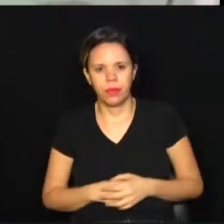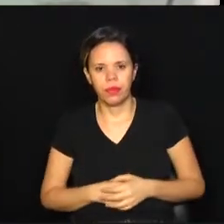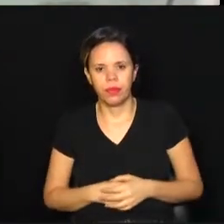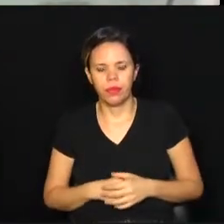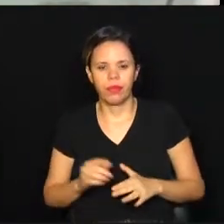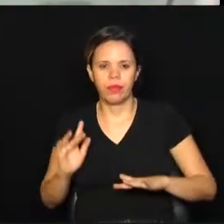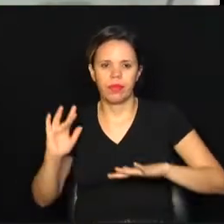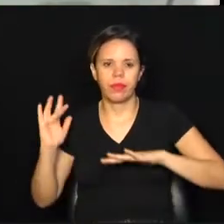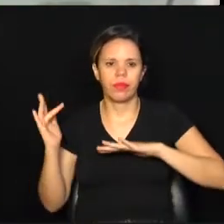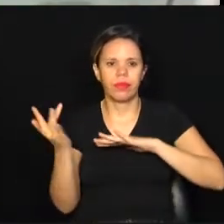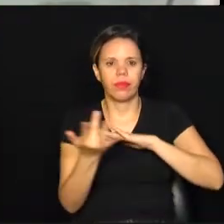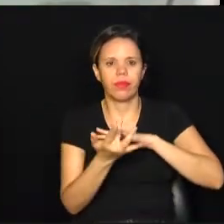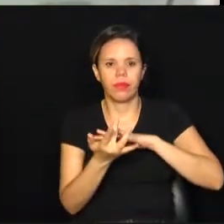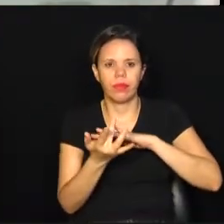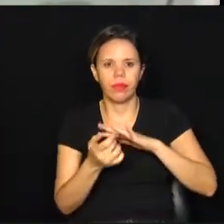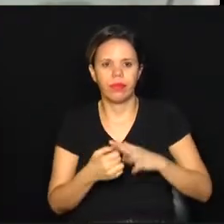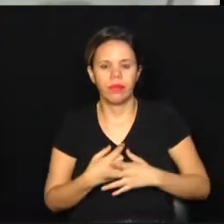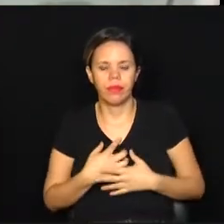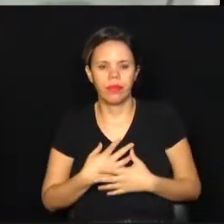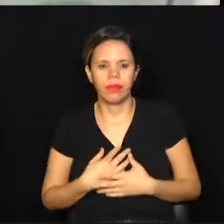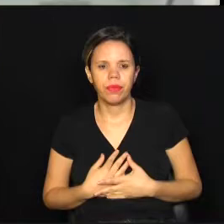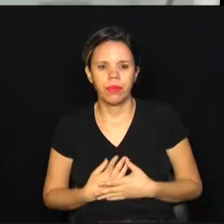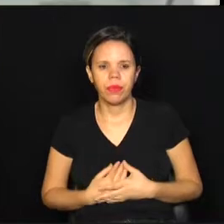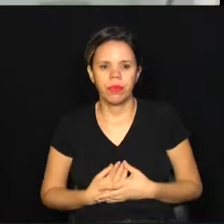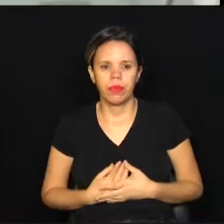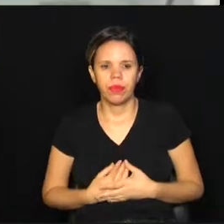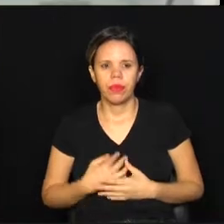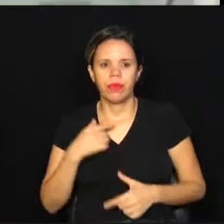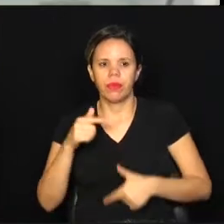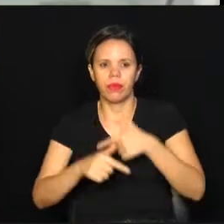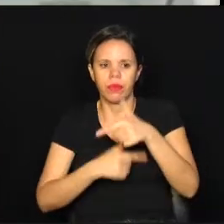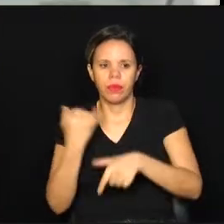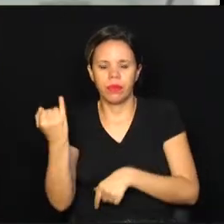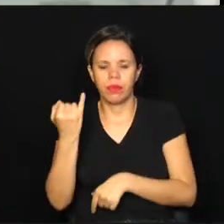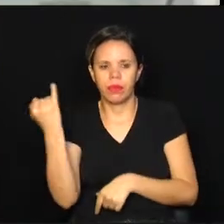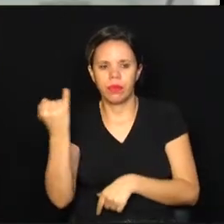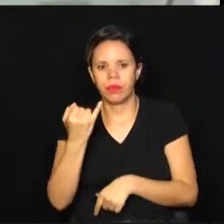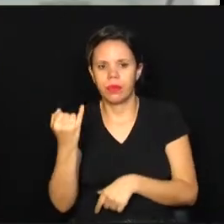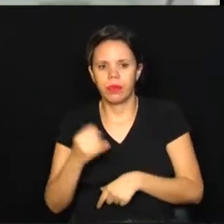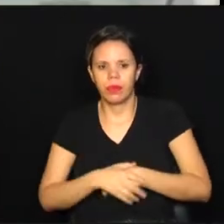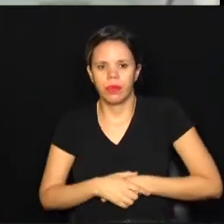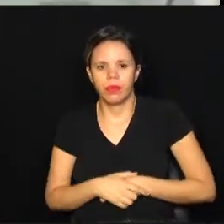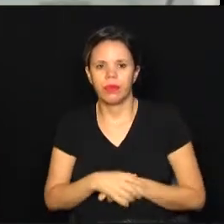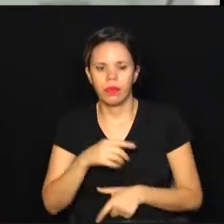redes sociais, nesse trabalho importante